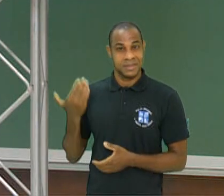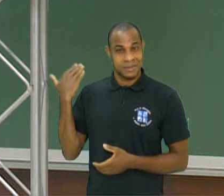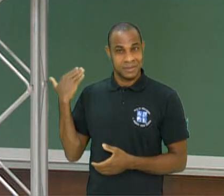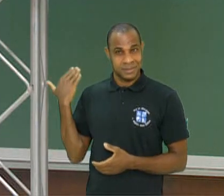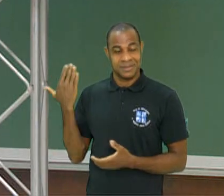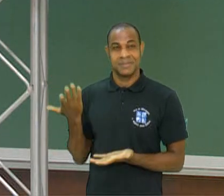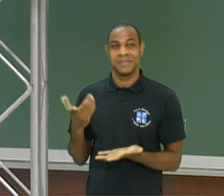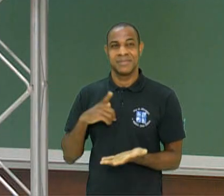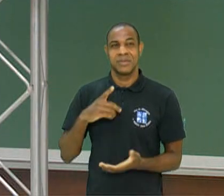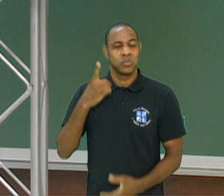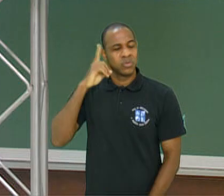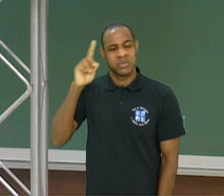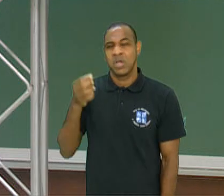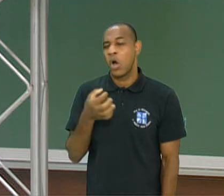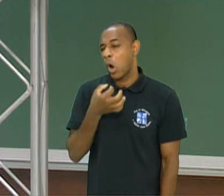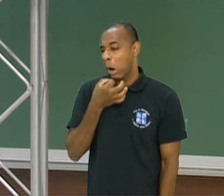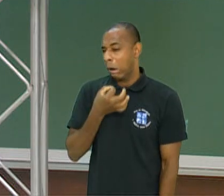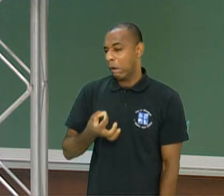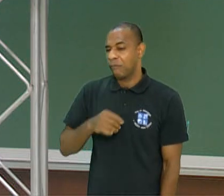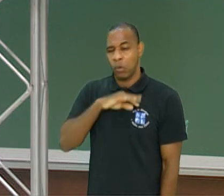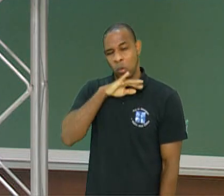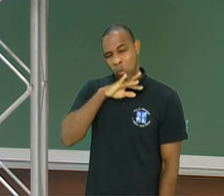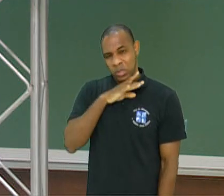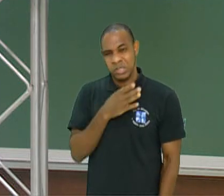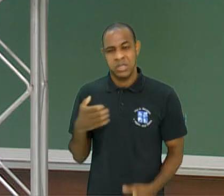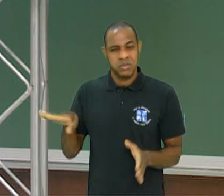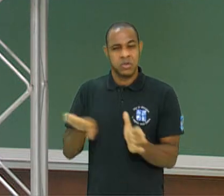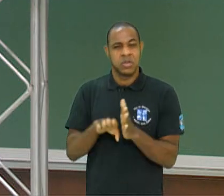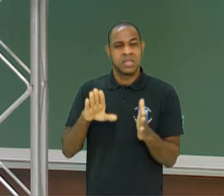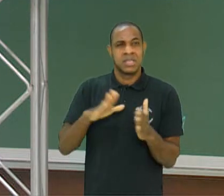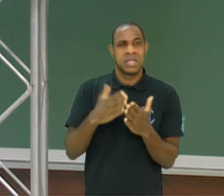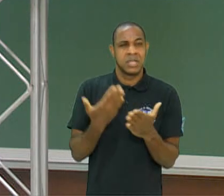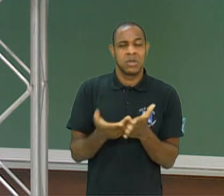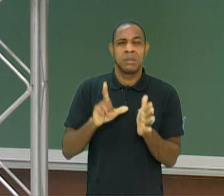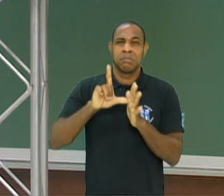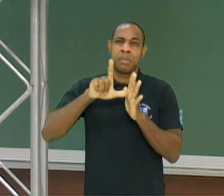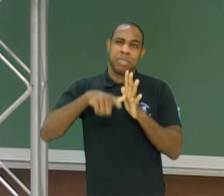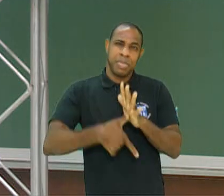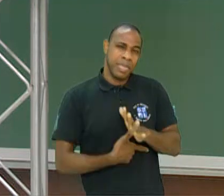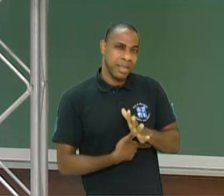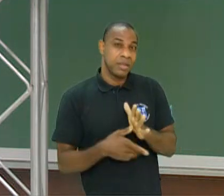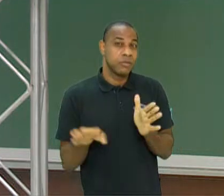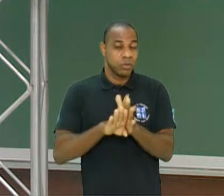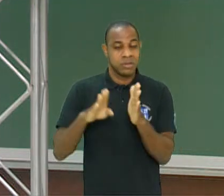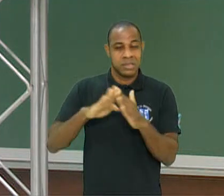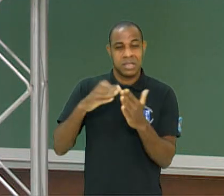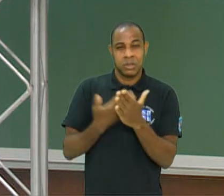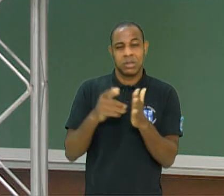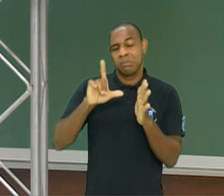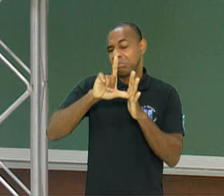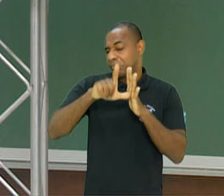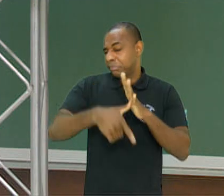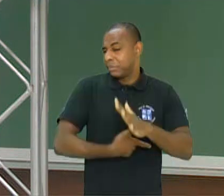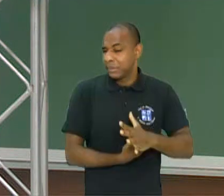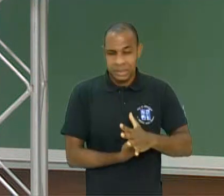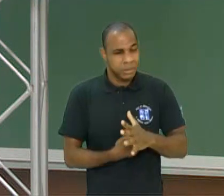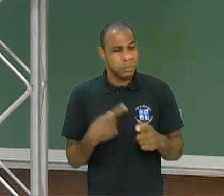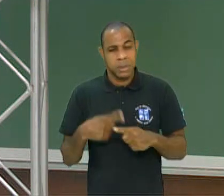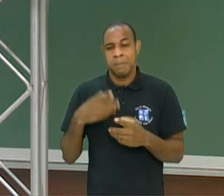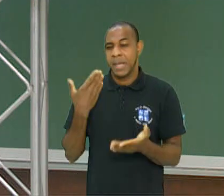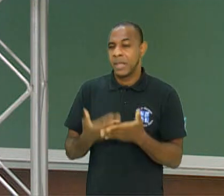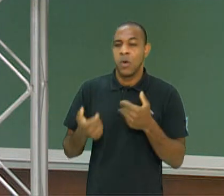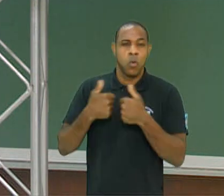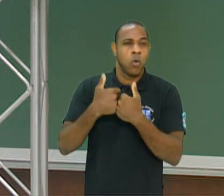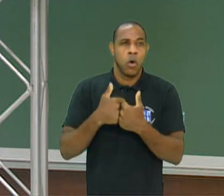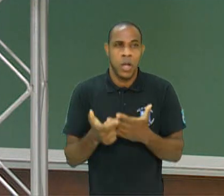teve um dia horrível, que ele chegou da escola atrasado porque ele chegou na escola atrasado porque ele tinha perdido o ônibus.